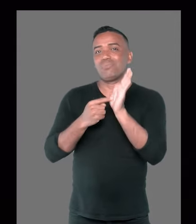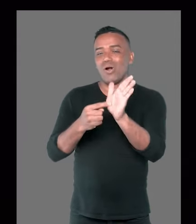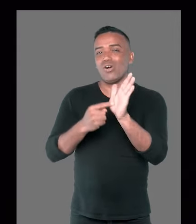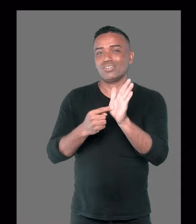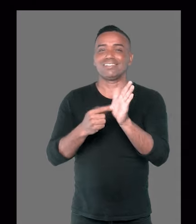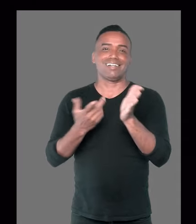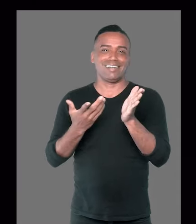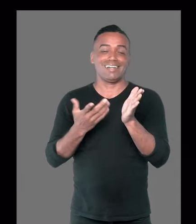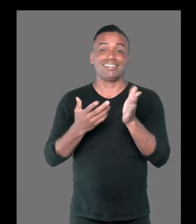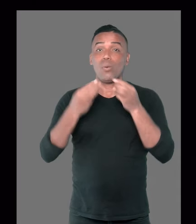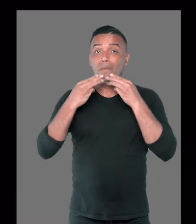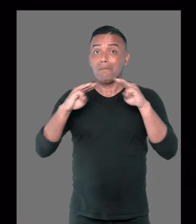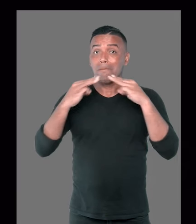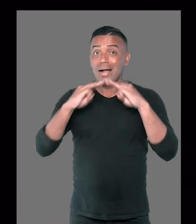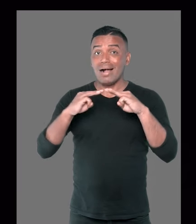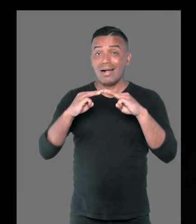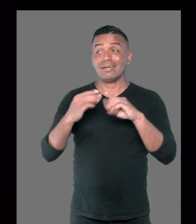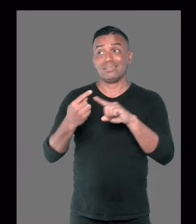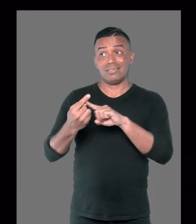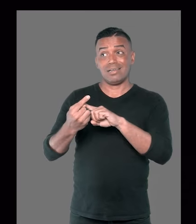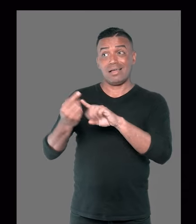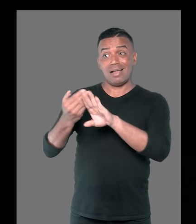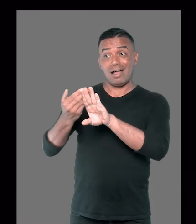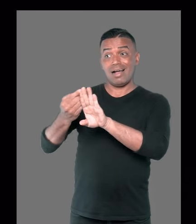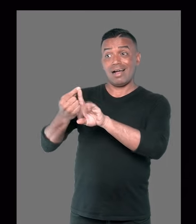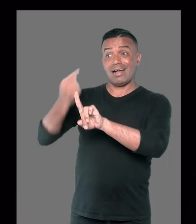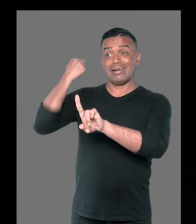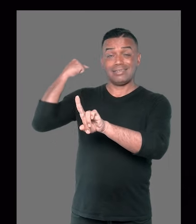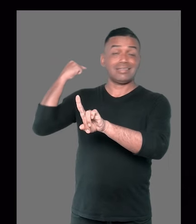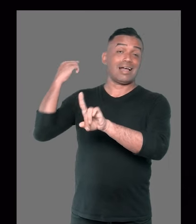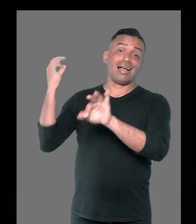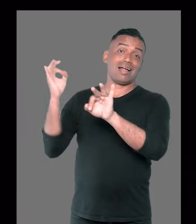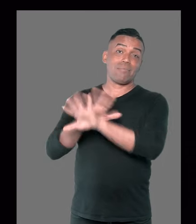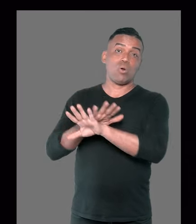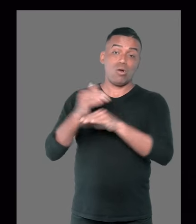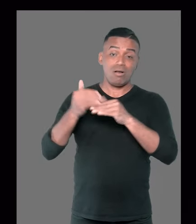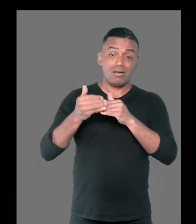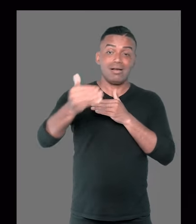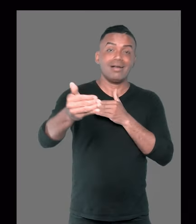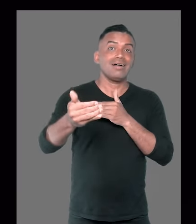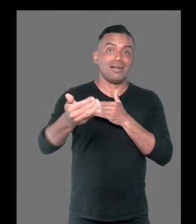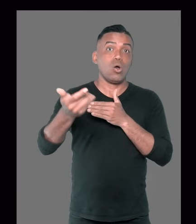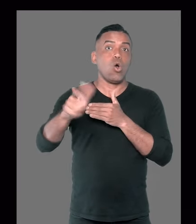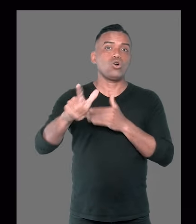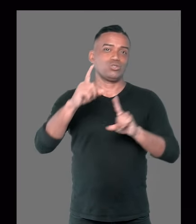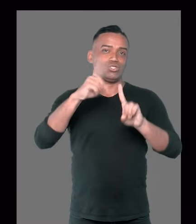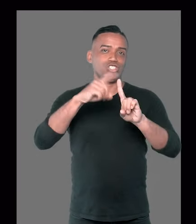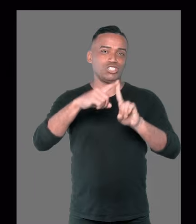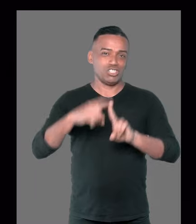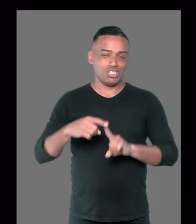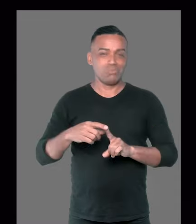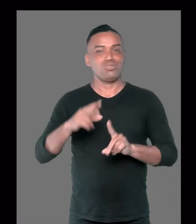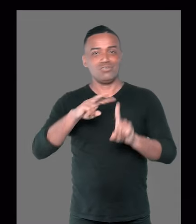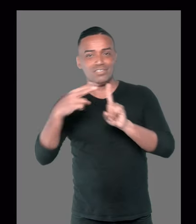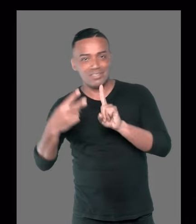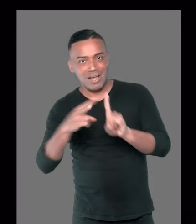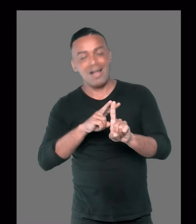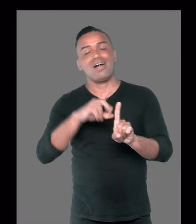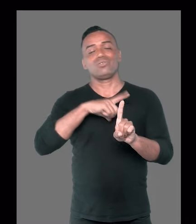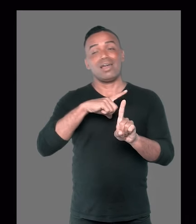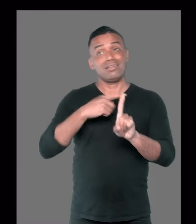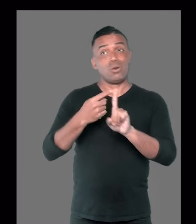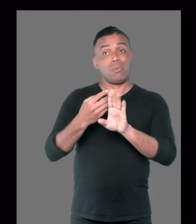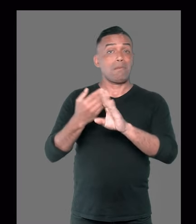seguinte o marketing como existir acabou tem outra forma de ver não é a única outra forma mas o que existia